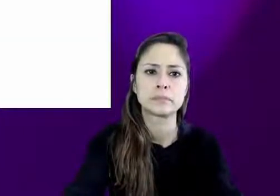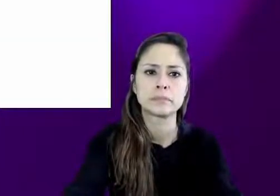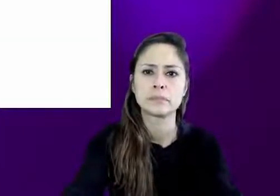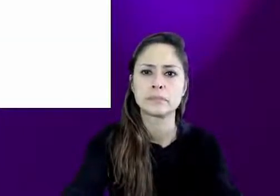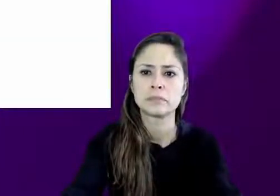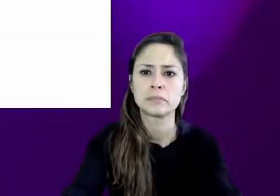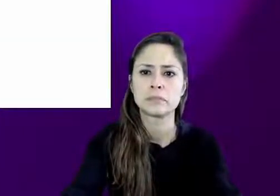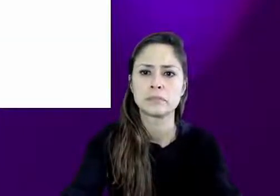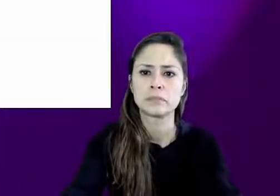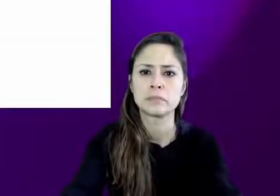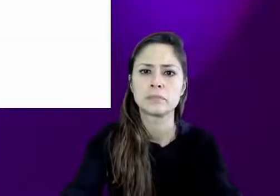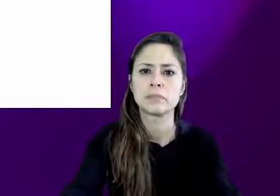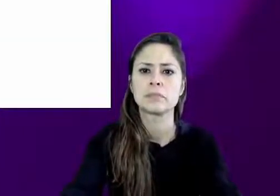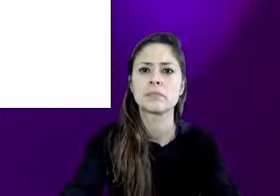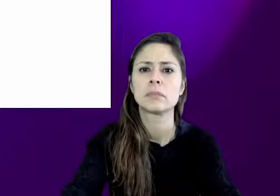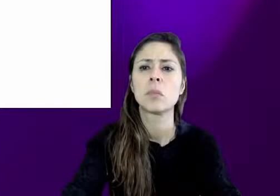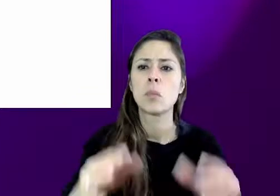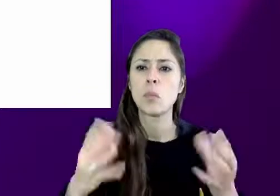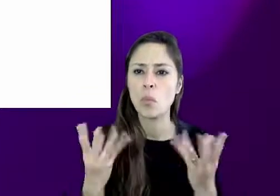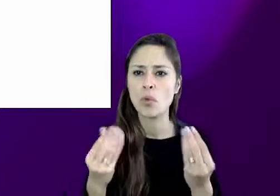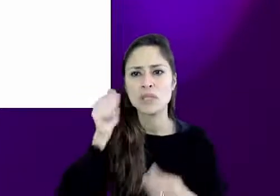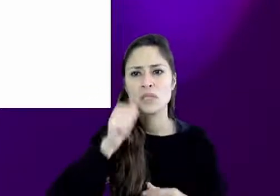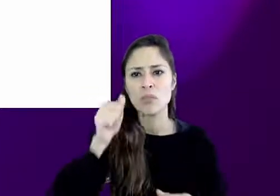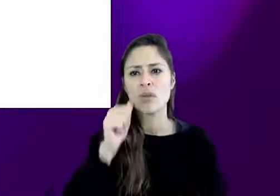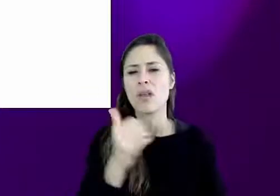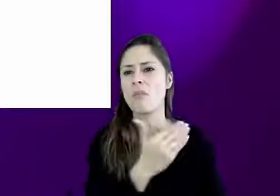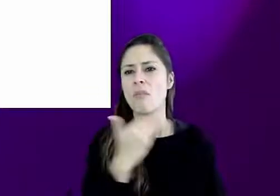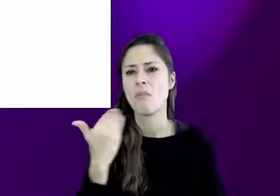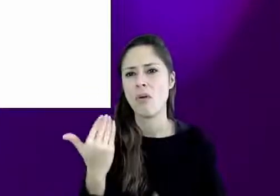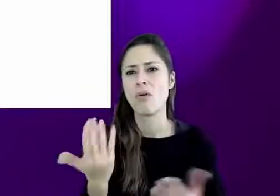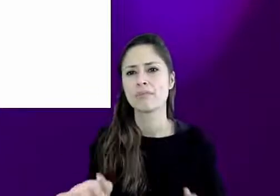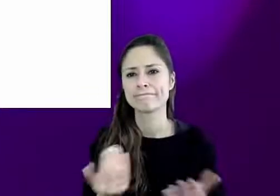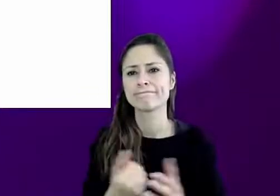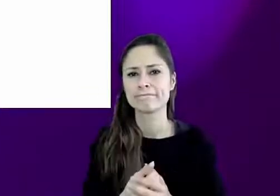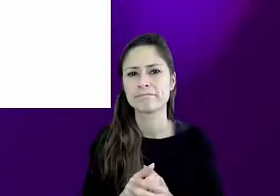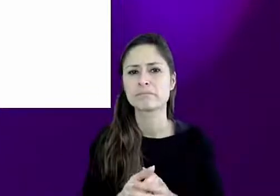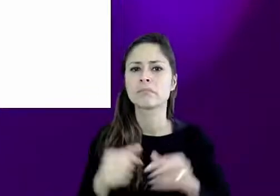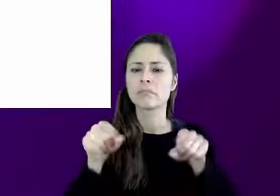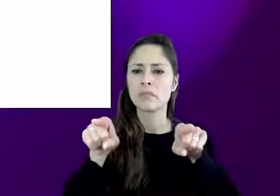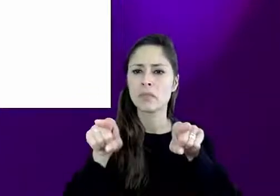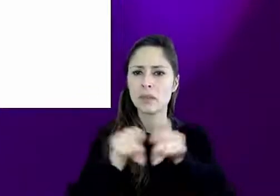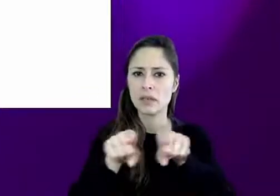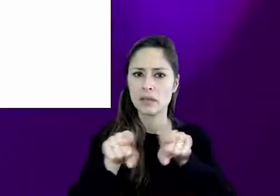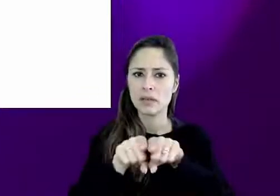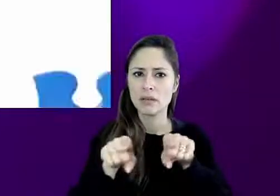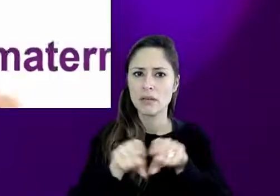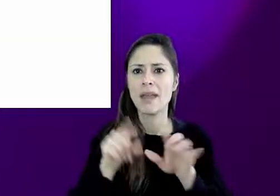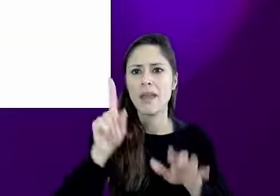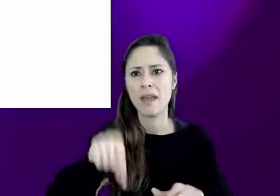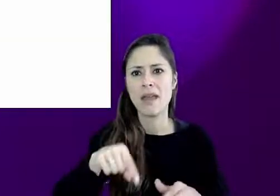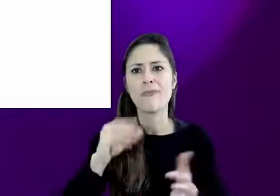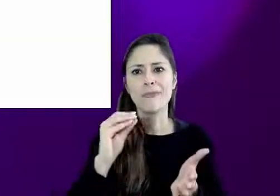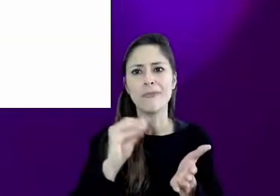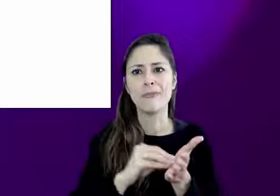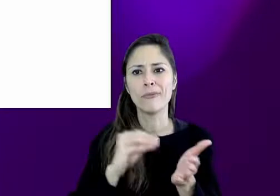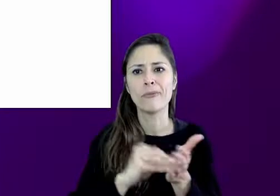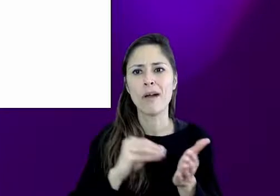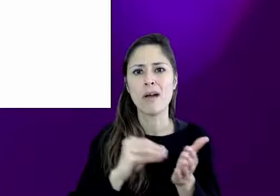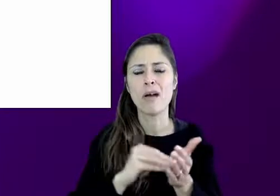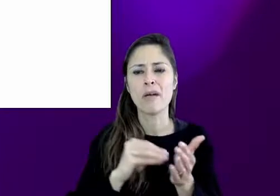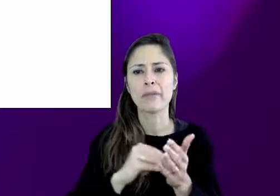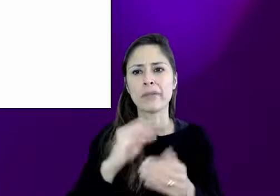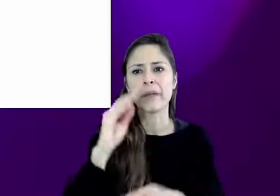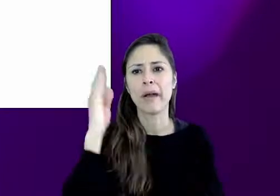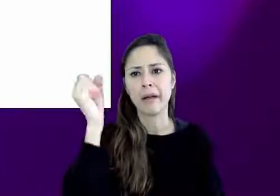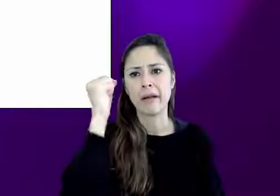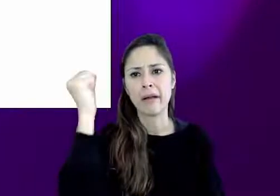mulher gravemente doente, a qual, se associando-se a uma falha no sistema, acaba por culminar com morte